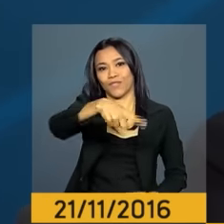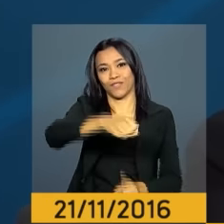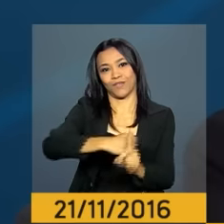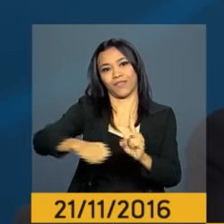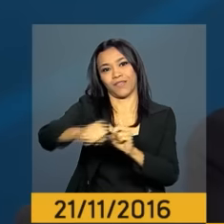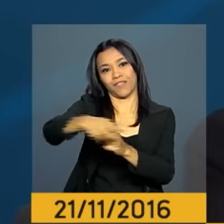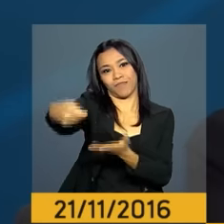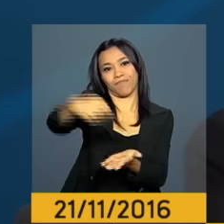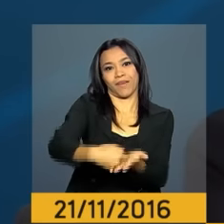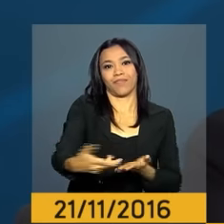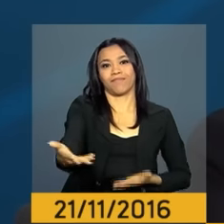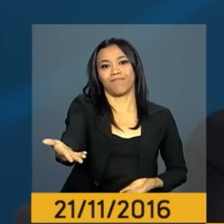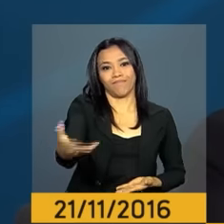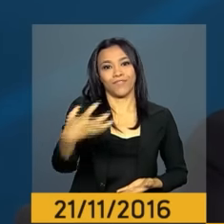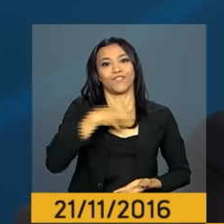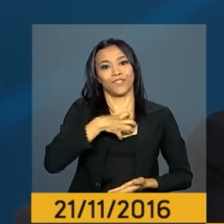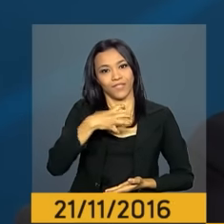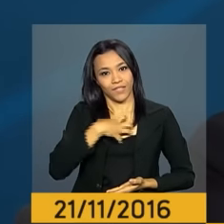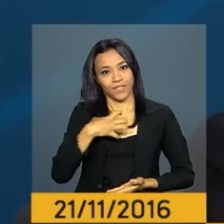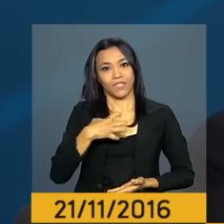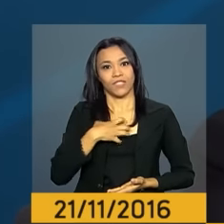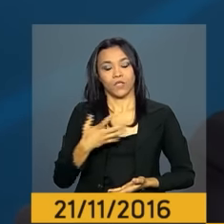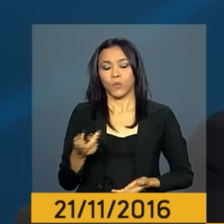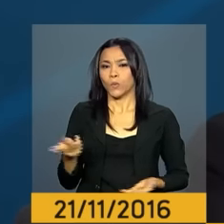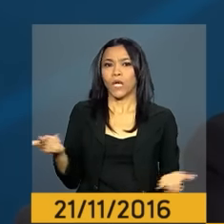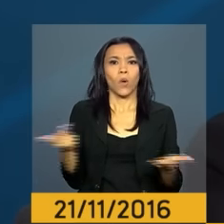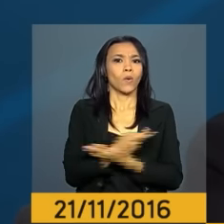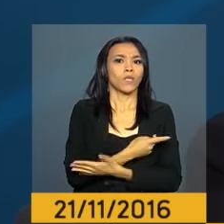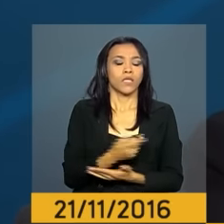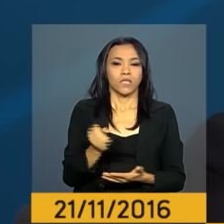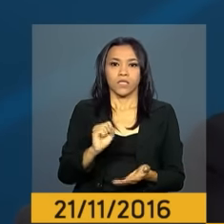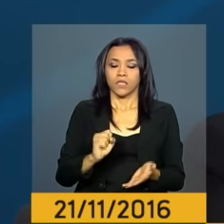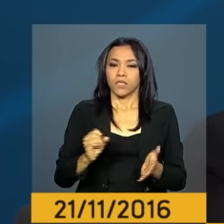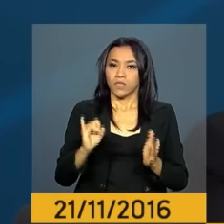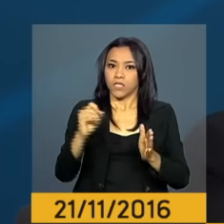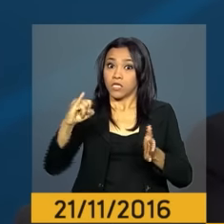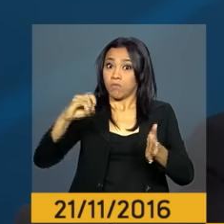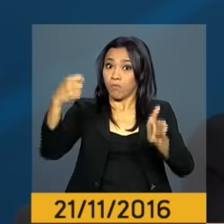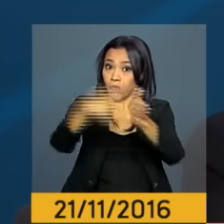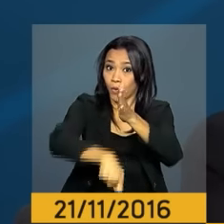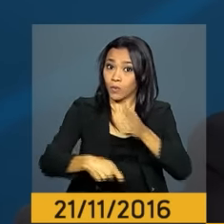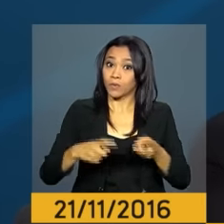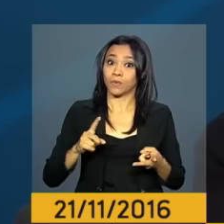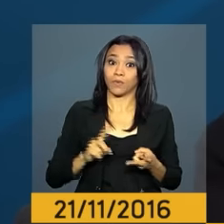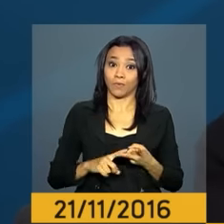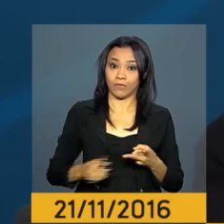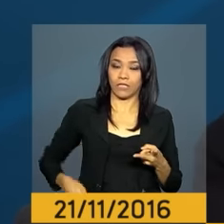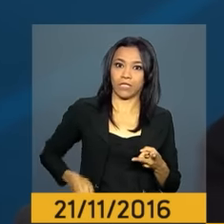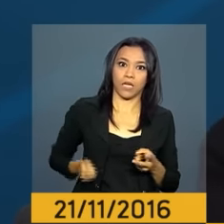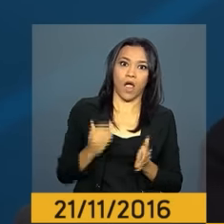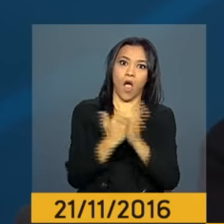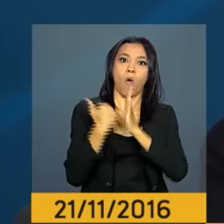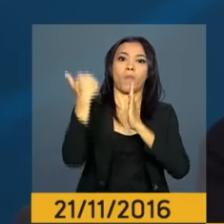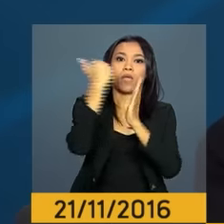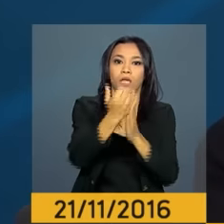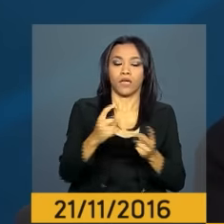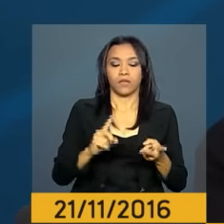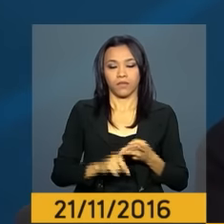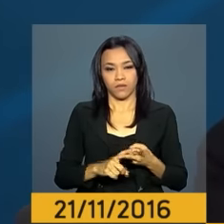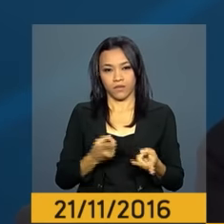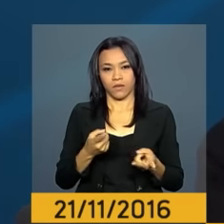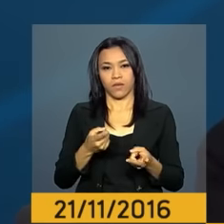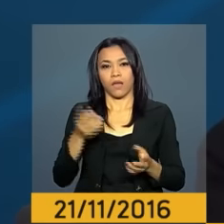efeitos da responsabilidade fiscal no bolso, nas filas de emprego, no rosto aflito dos seus